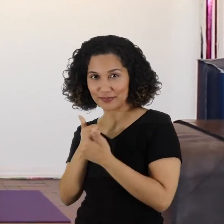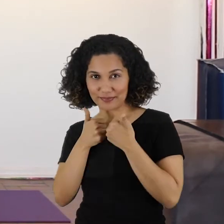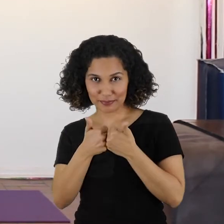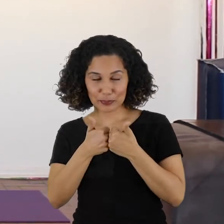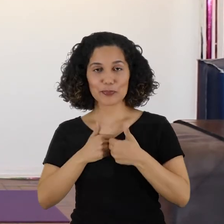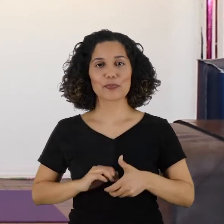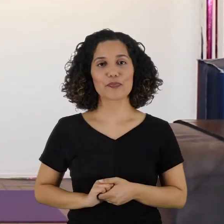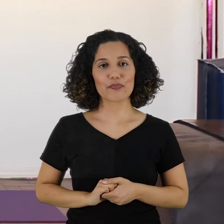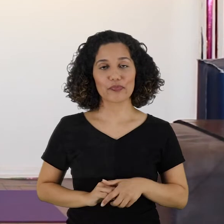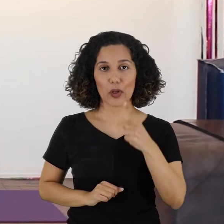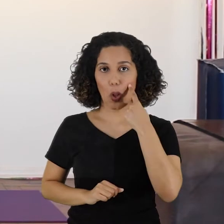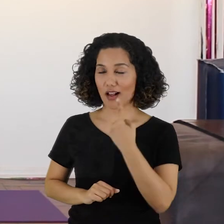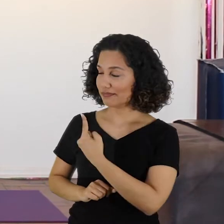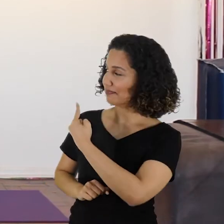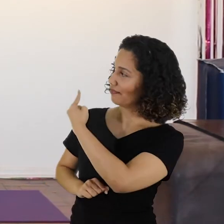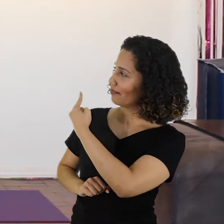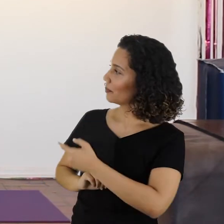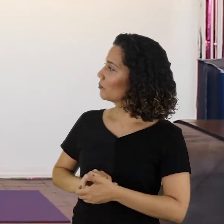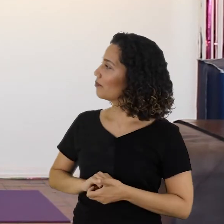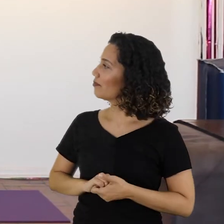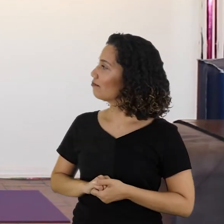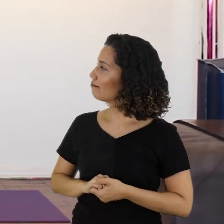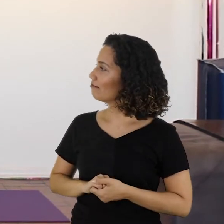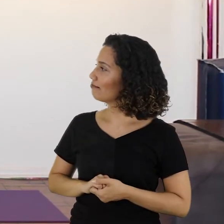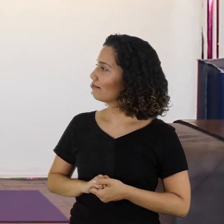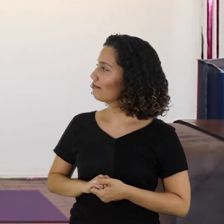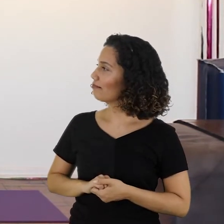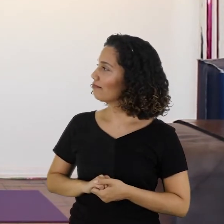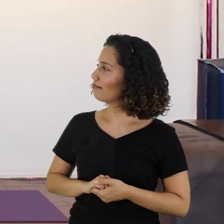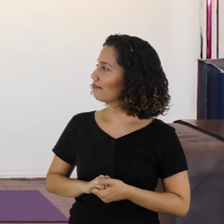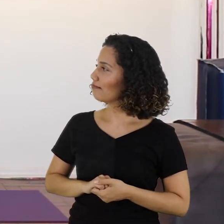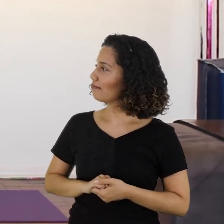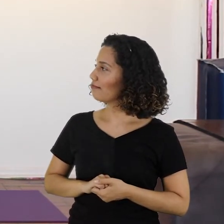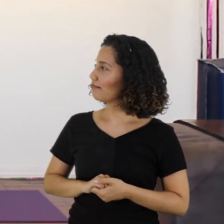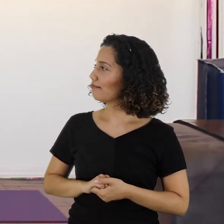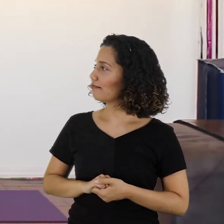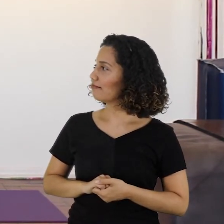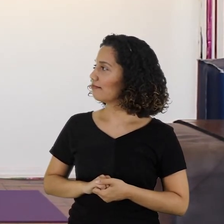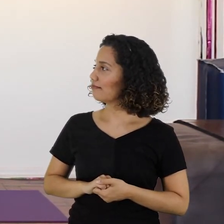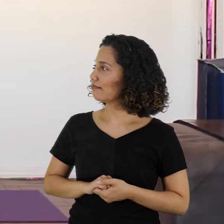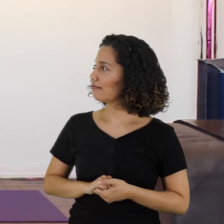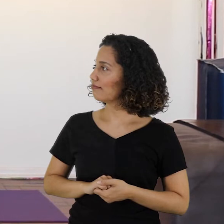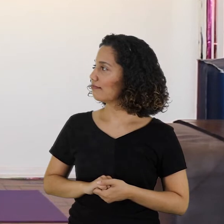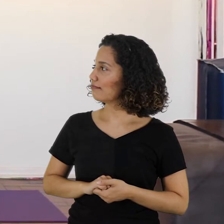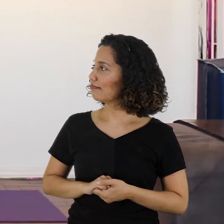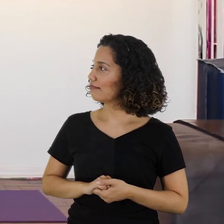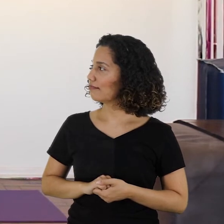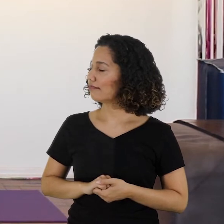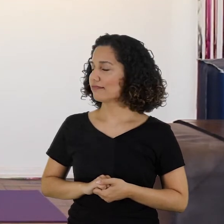gente vai puxar a perna direita e vai deixar o pé ao lado do joelho esquerdo,